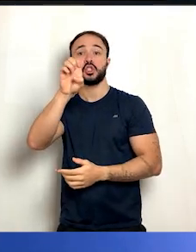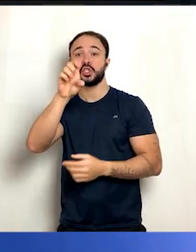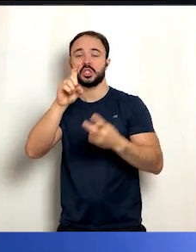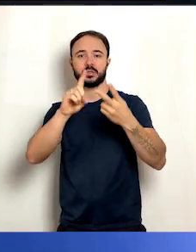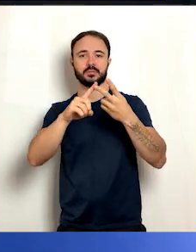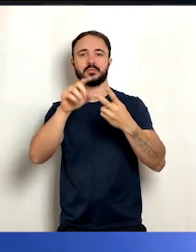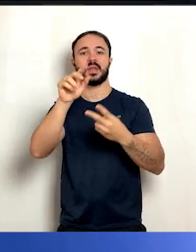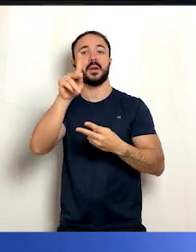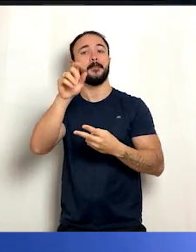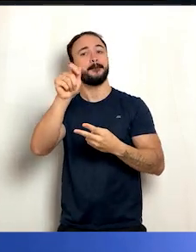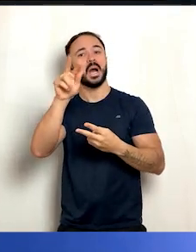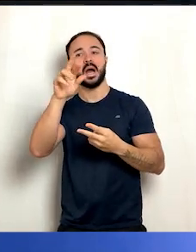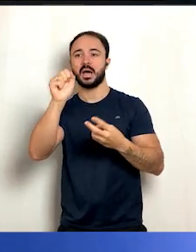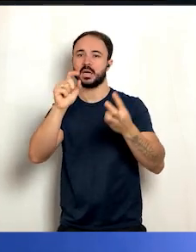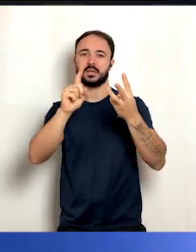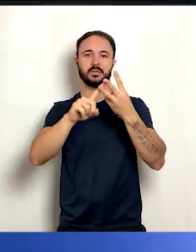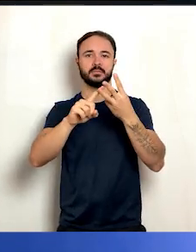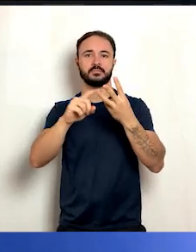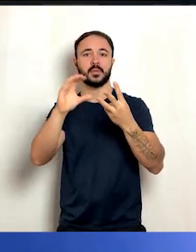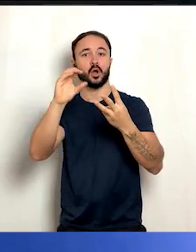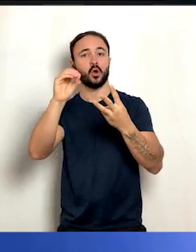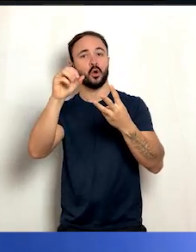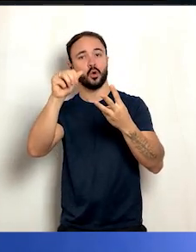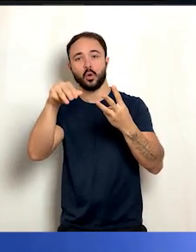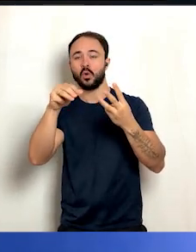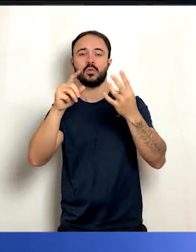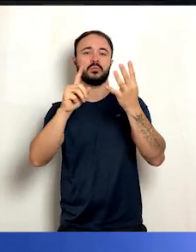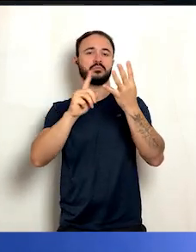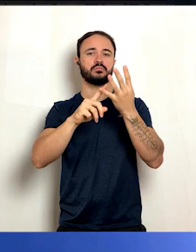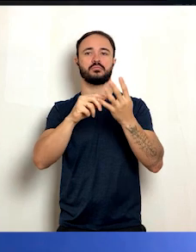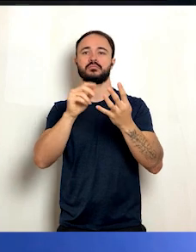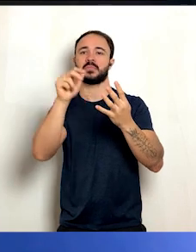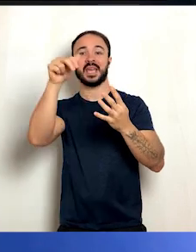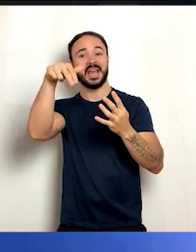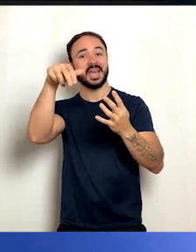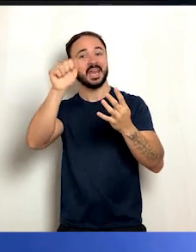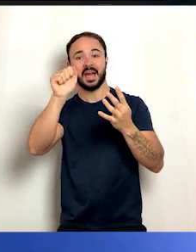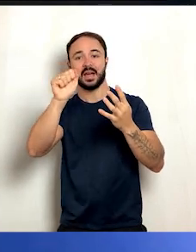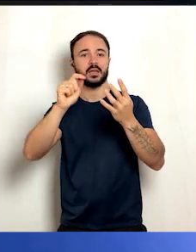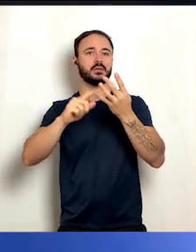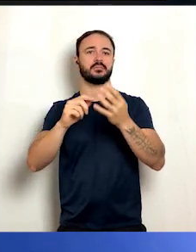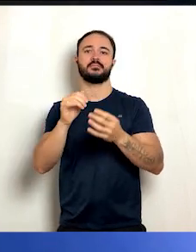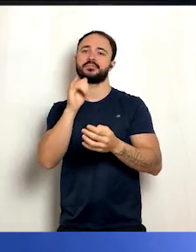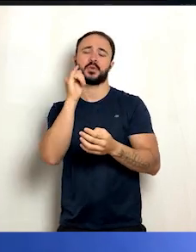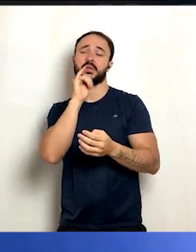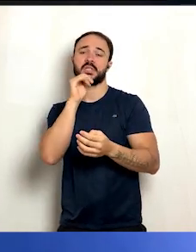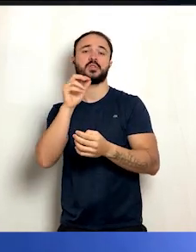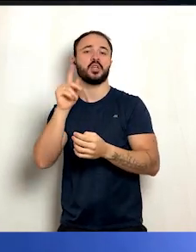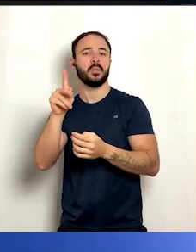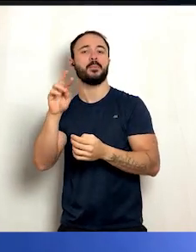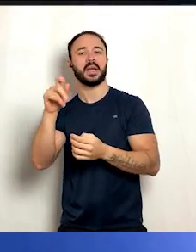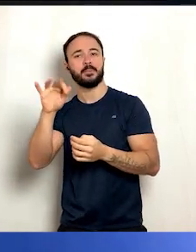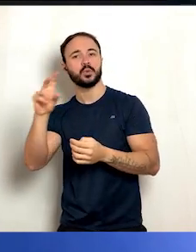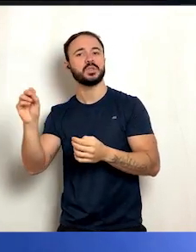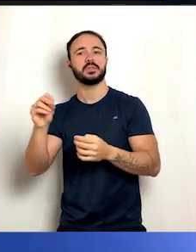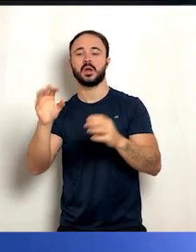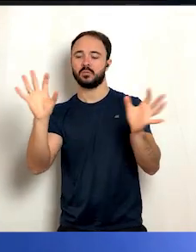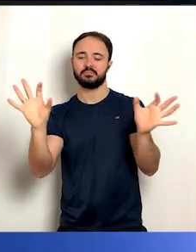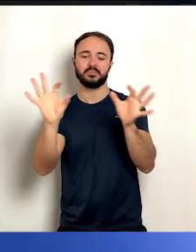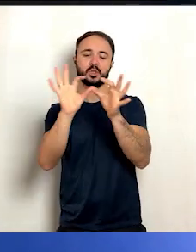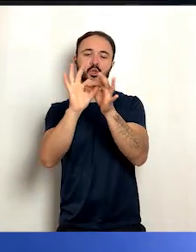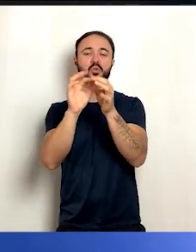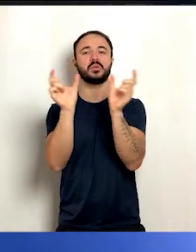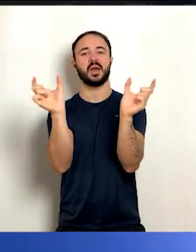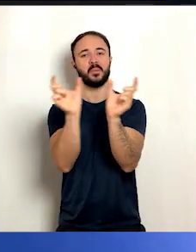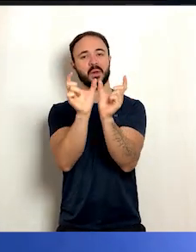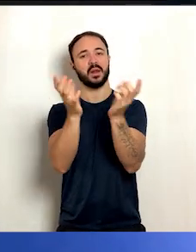o para, o com, o em, na, são exemplos de preposições. Esse complemento é